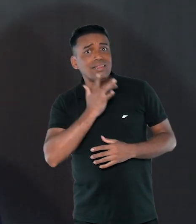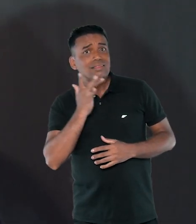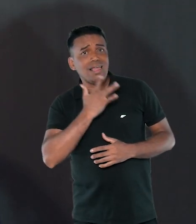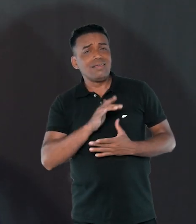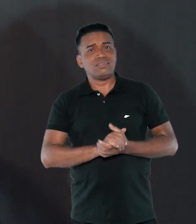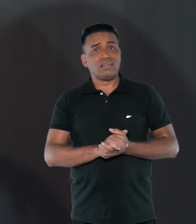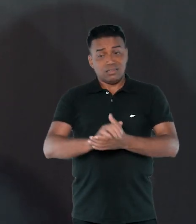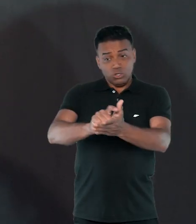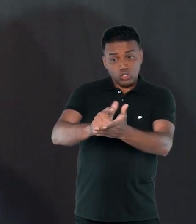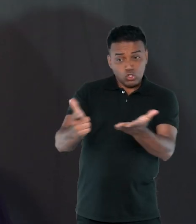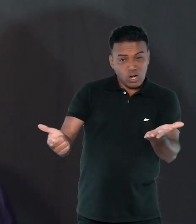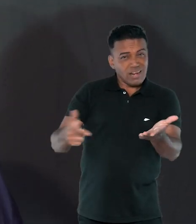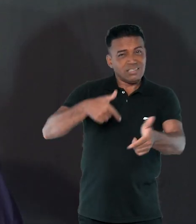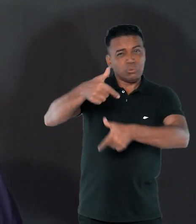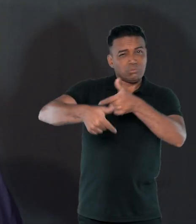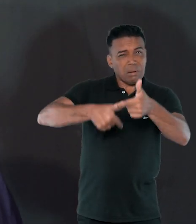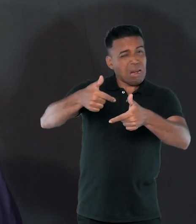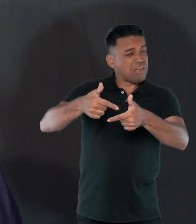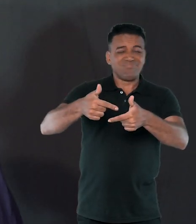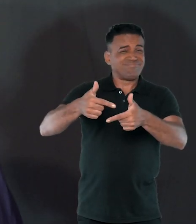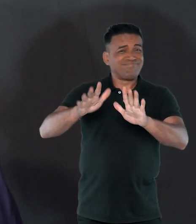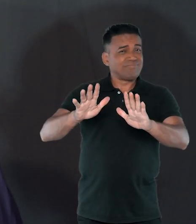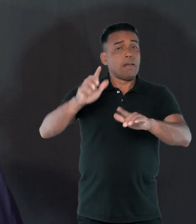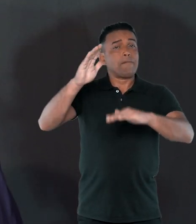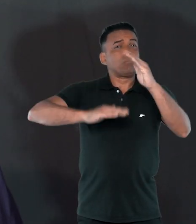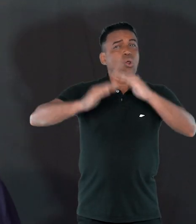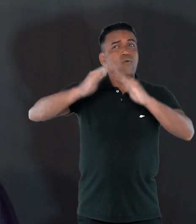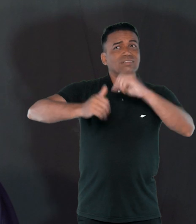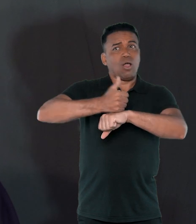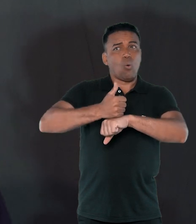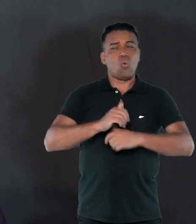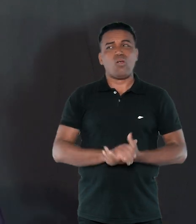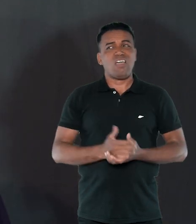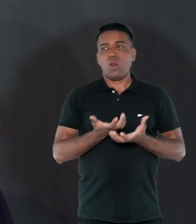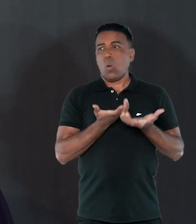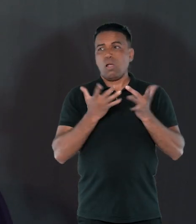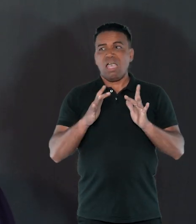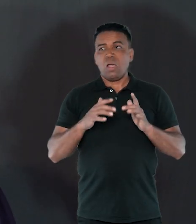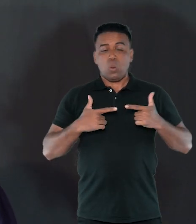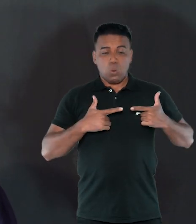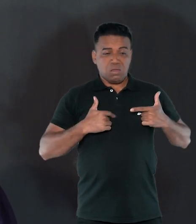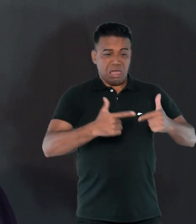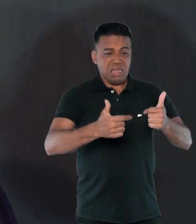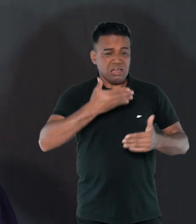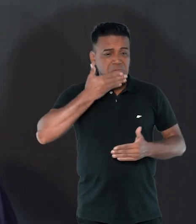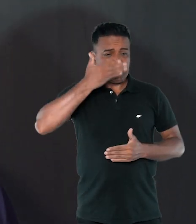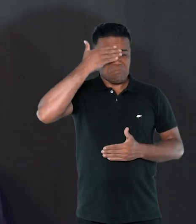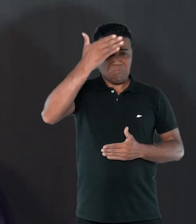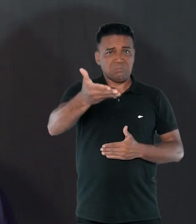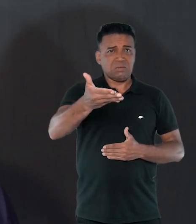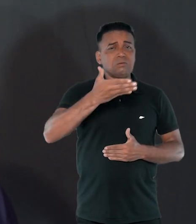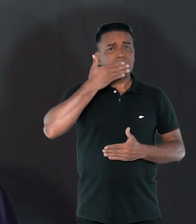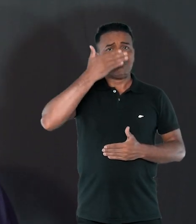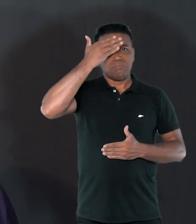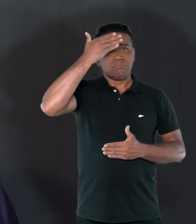não quis jornalismo, né, que é a sua profissão? Eu pensava, bom, eu não quero ir cobrir guerra lá no Iraque, né? E hoje as guerras